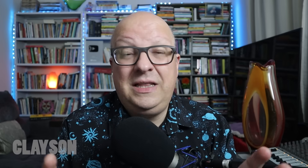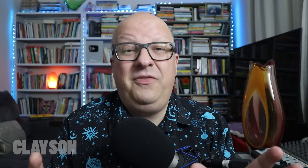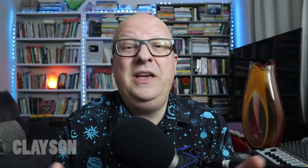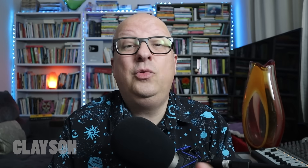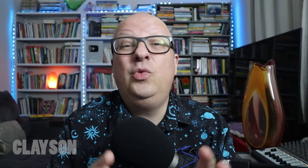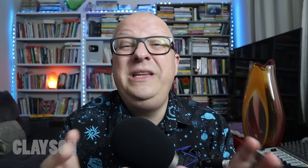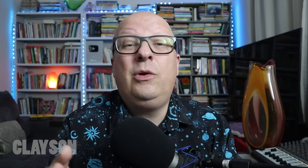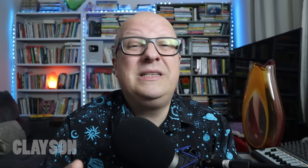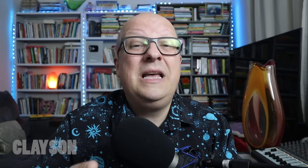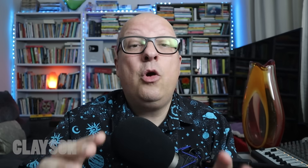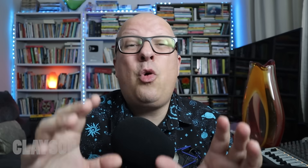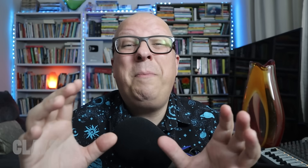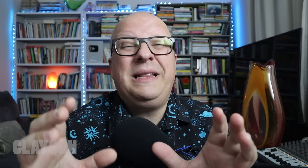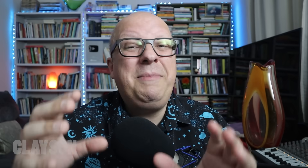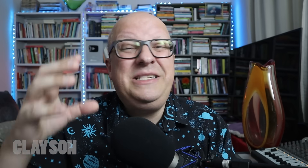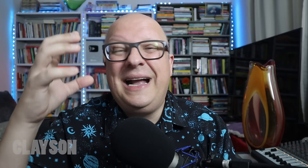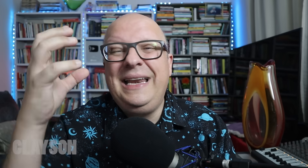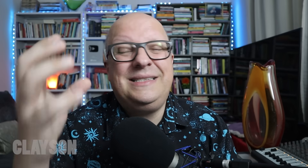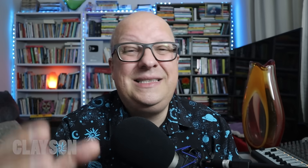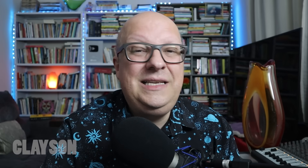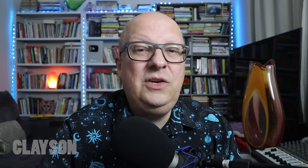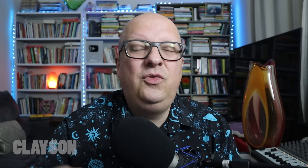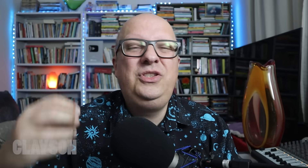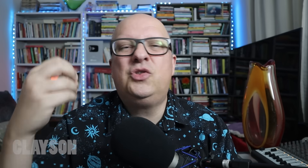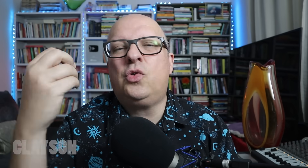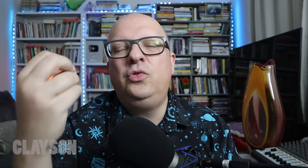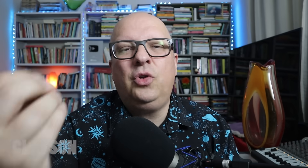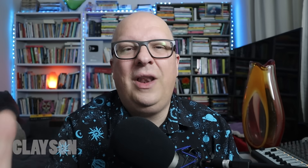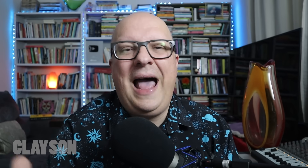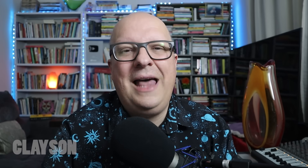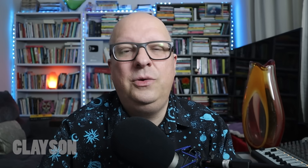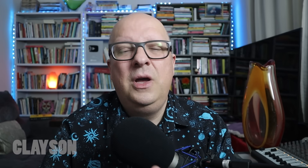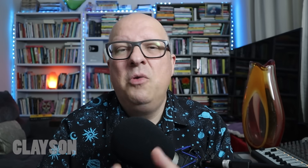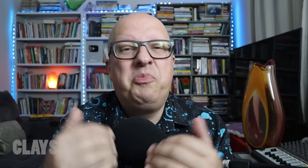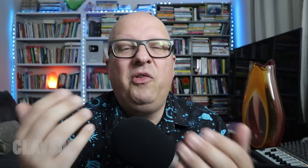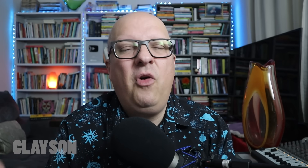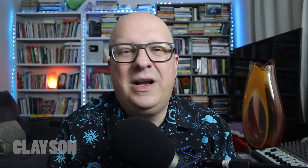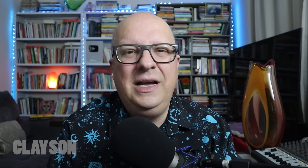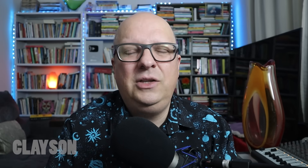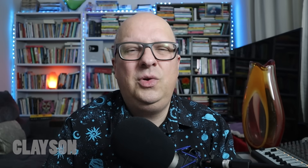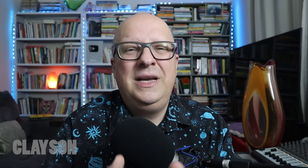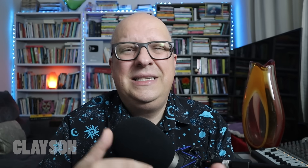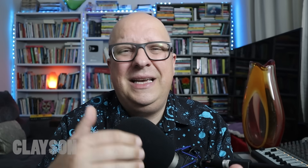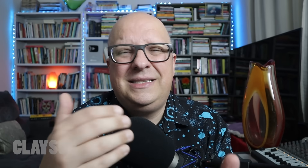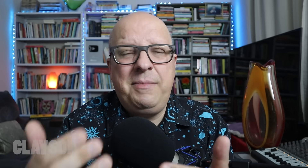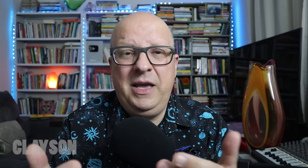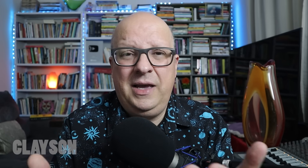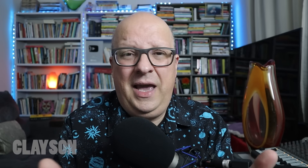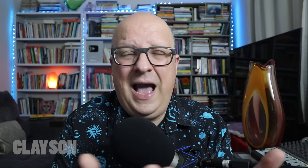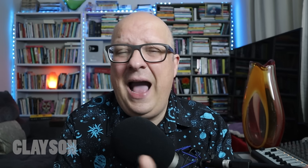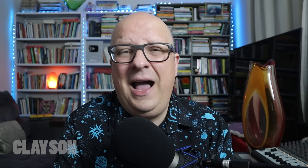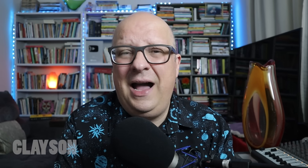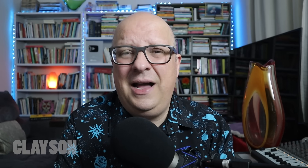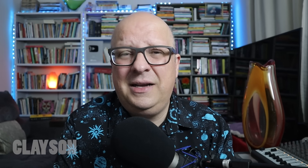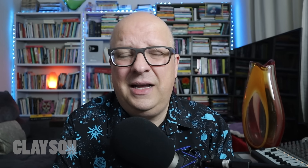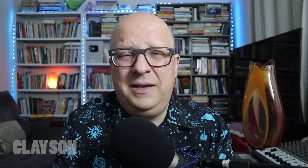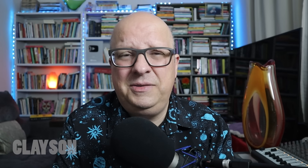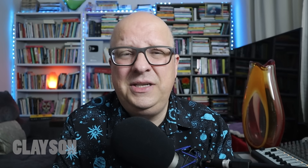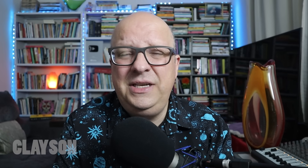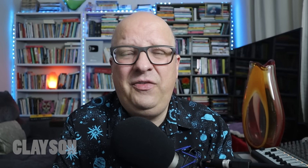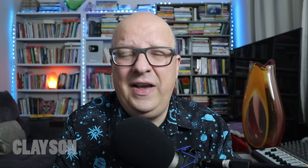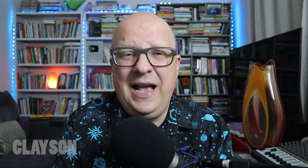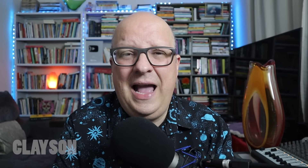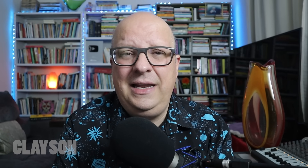Então como você tá vendo o Nicolas completamente agressivo descontrolado provocando sabe é a